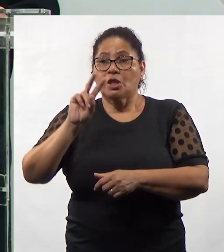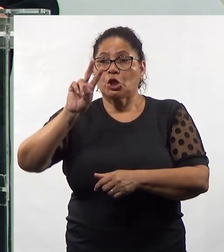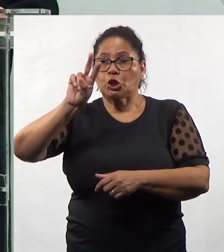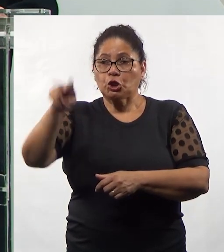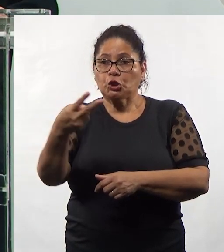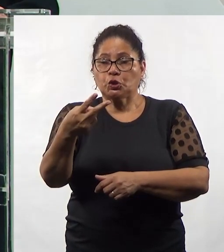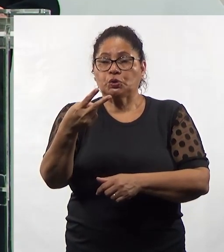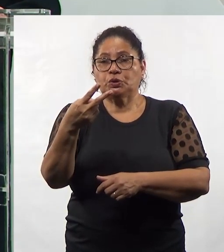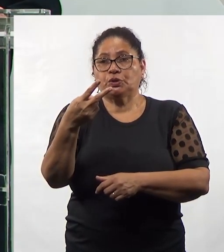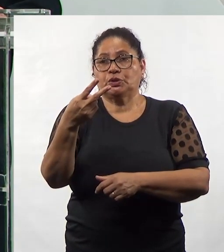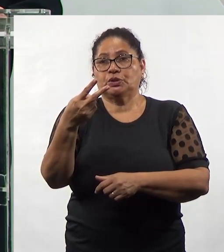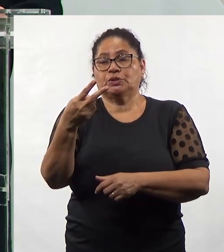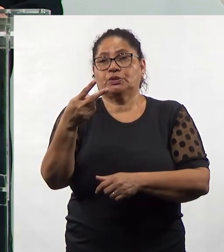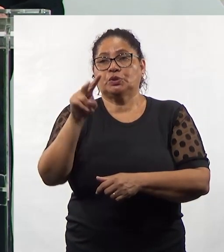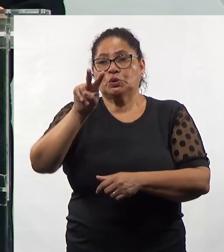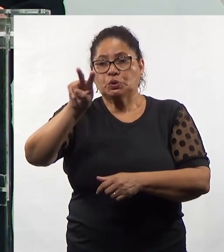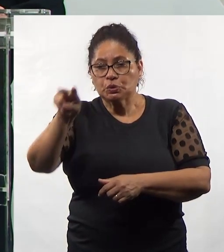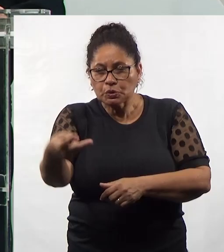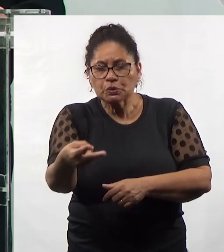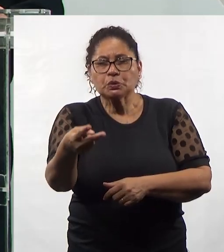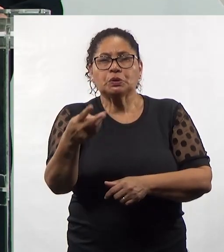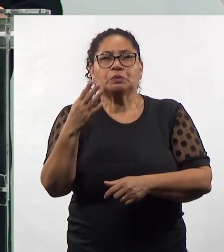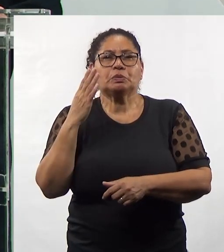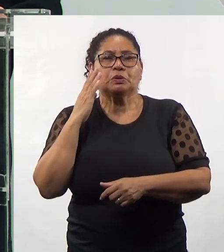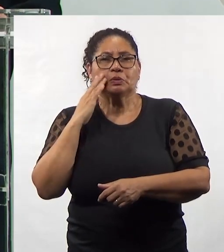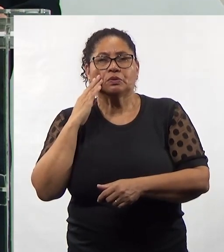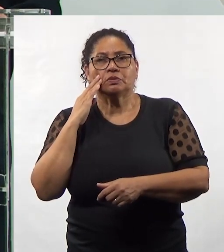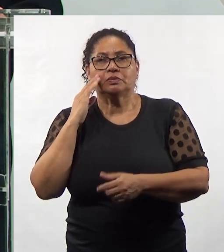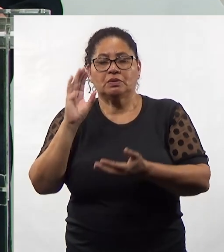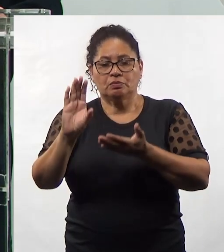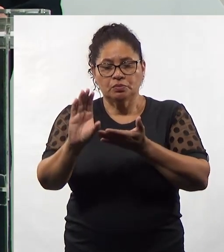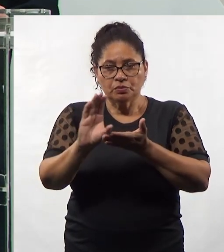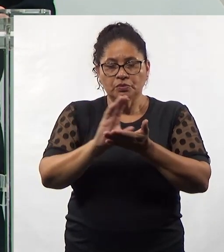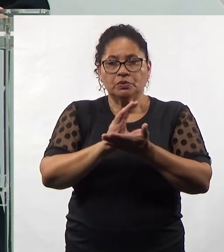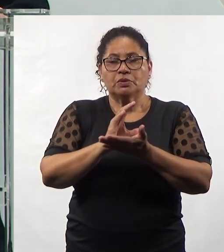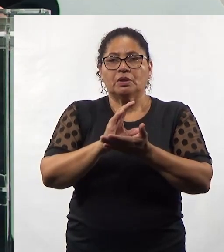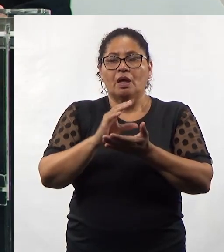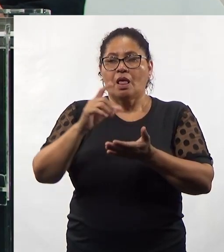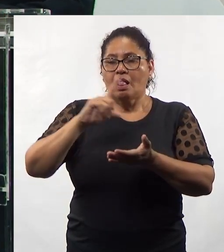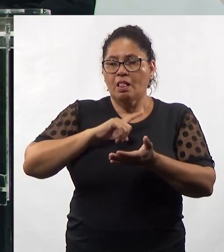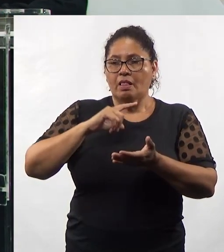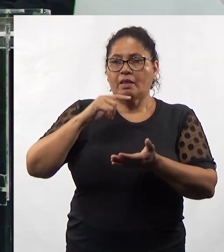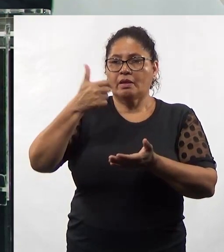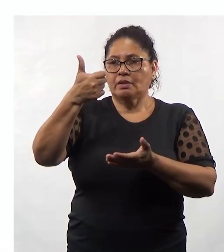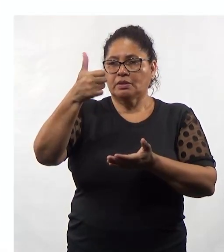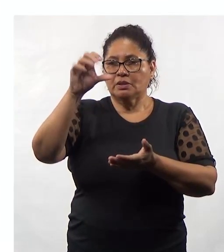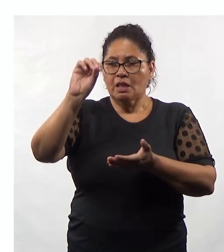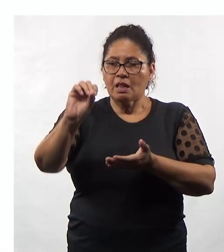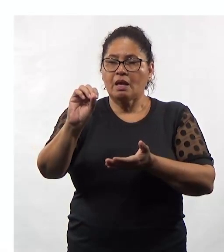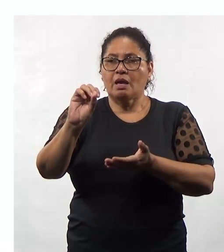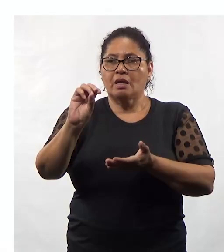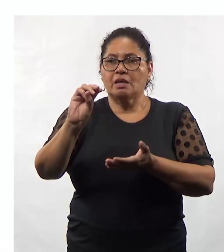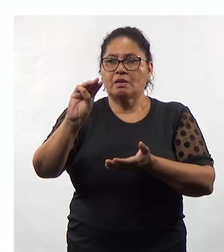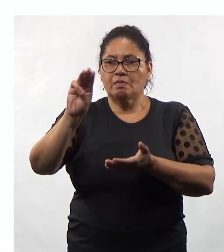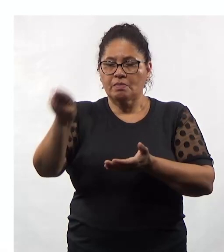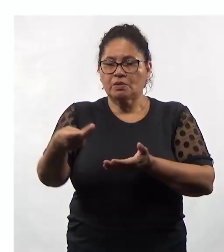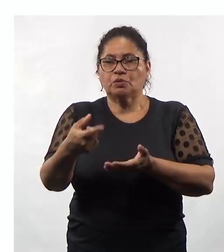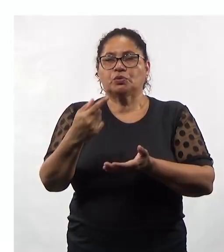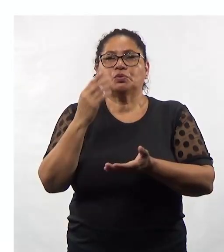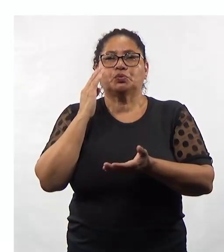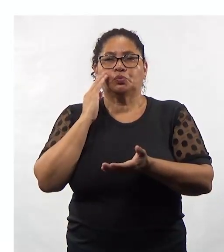2 milhões. Significa então que eu tenho orçamento, estou dentro dos 10 milhões e não ultrapassei